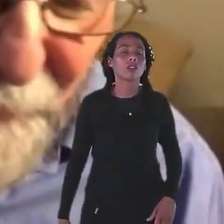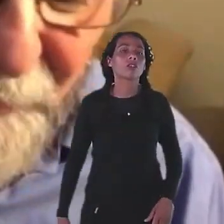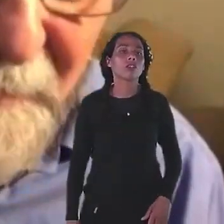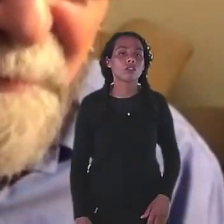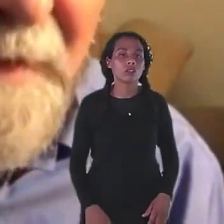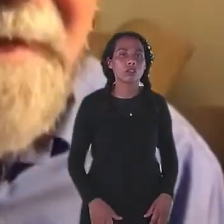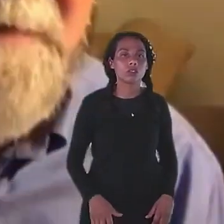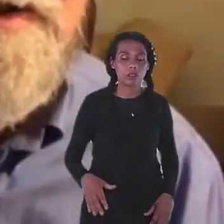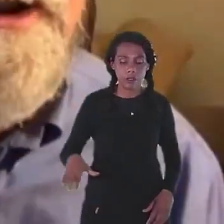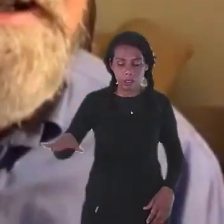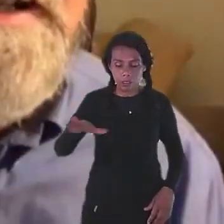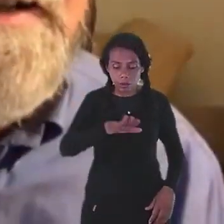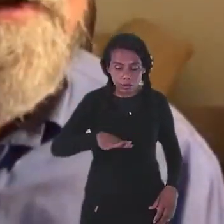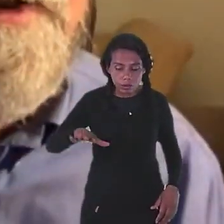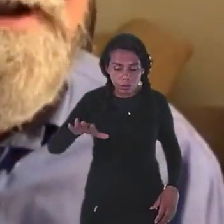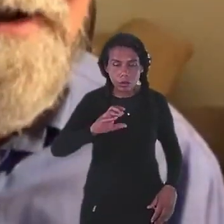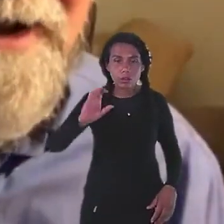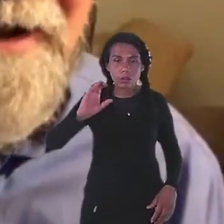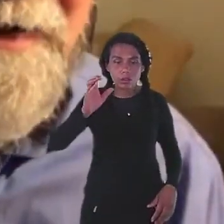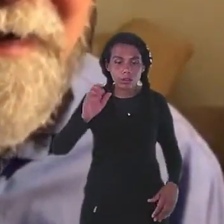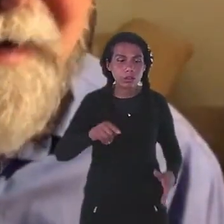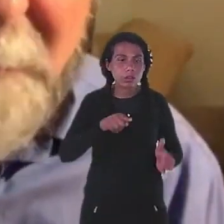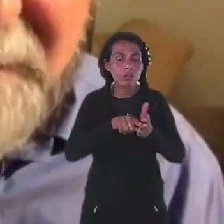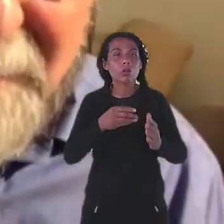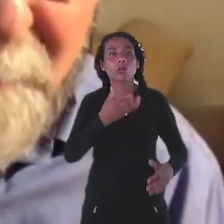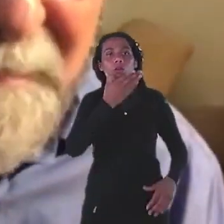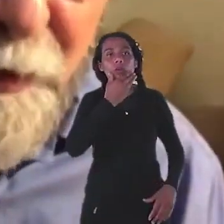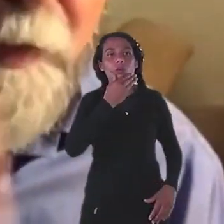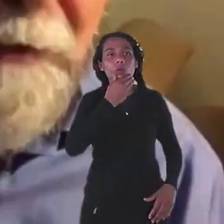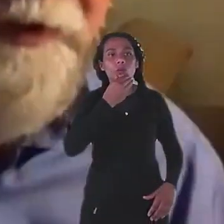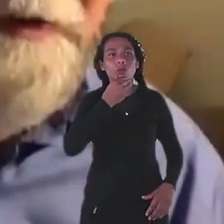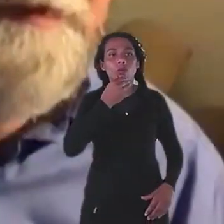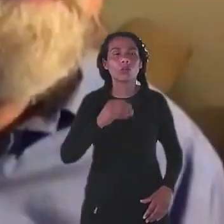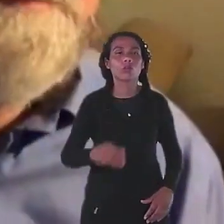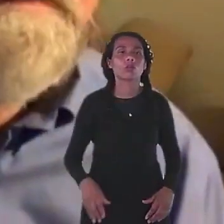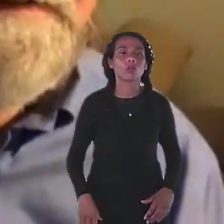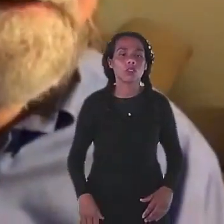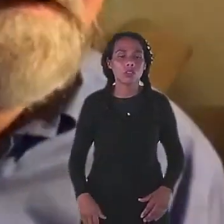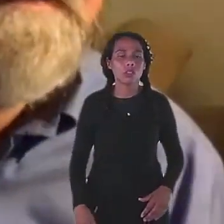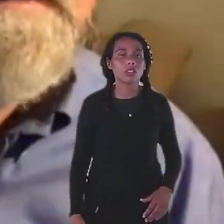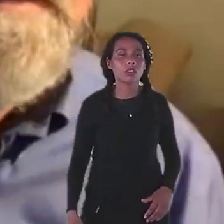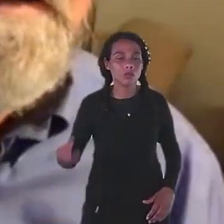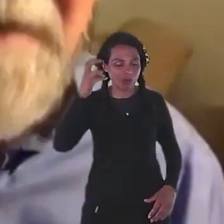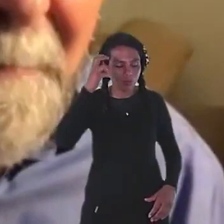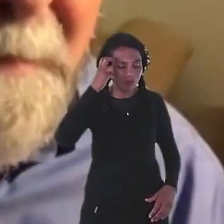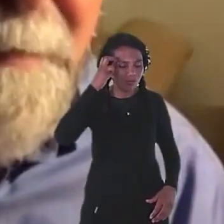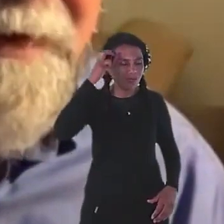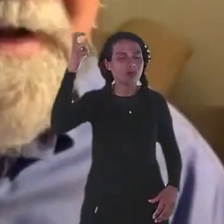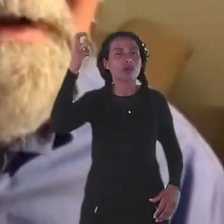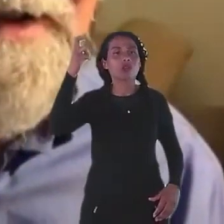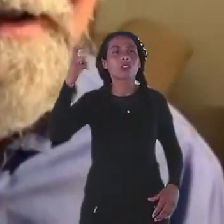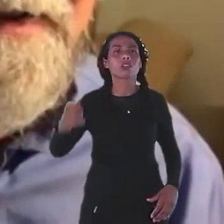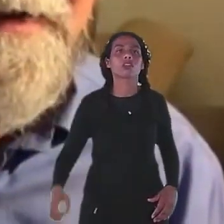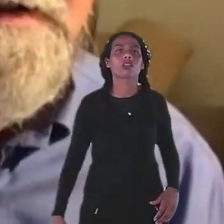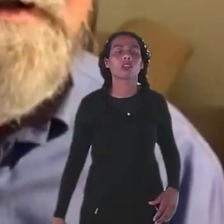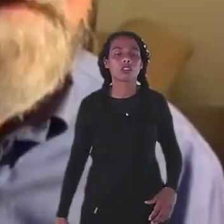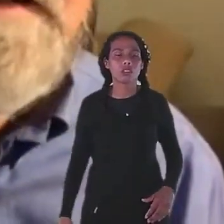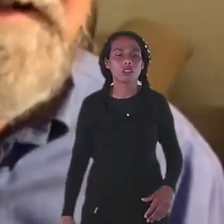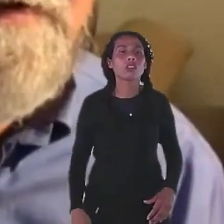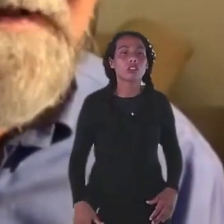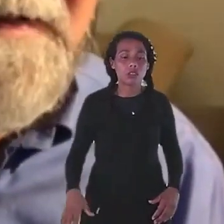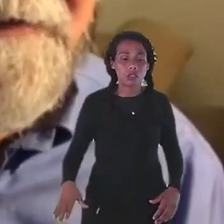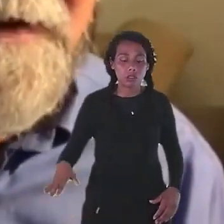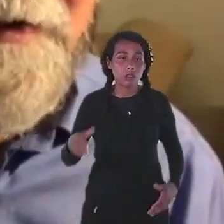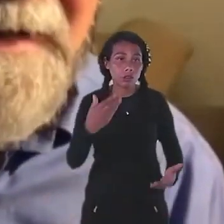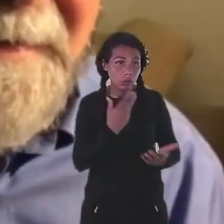era sensacional, um cara genial, um dos grandes gênios do século passado, mas tinha um outro tipo de informação, ele mesmo sabia disso,